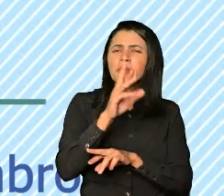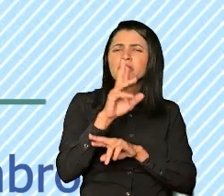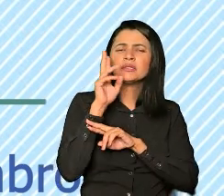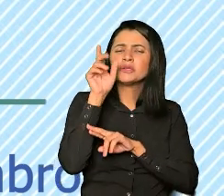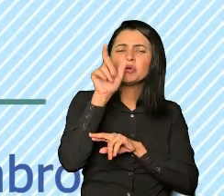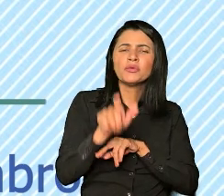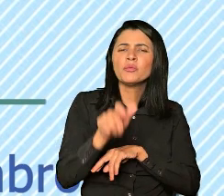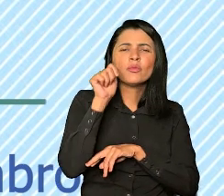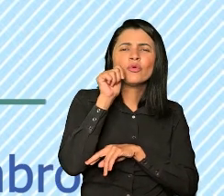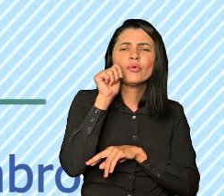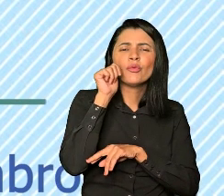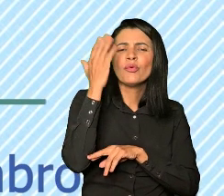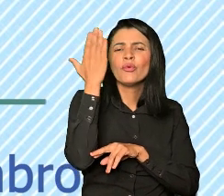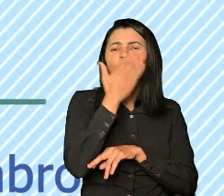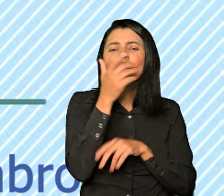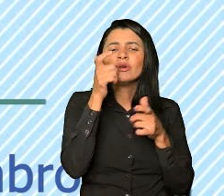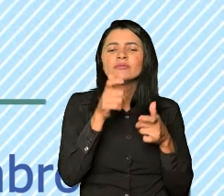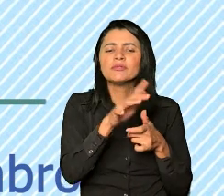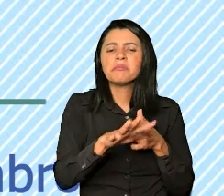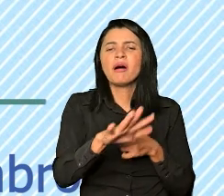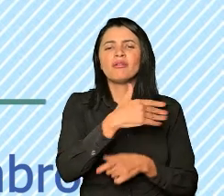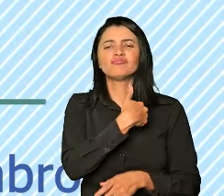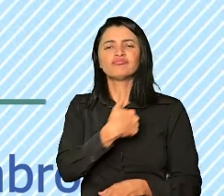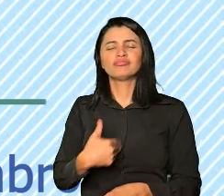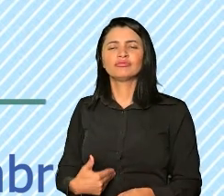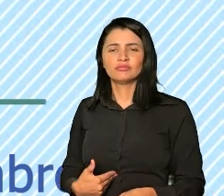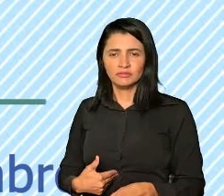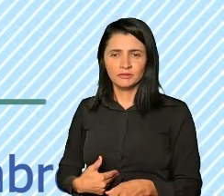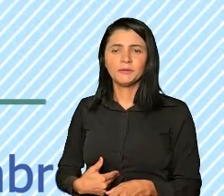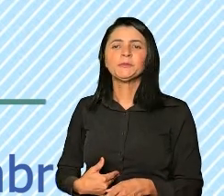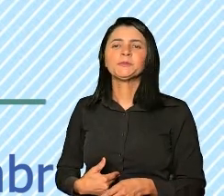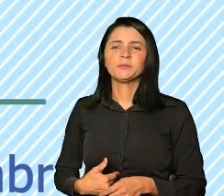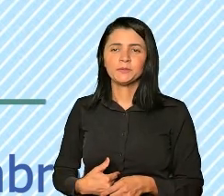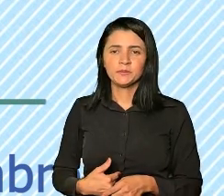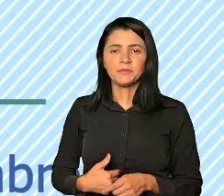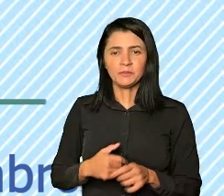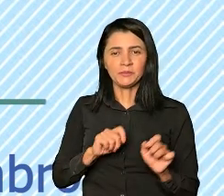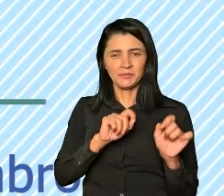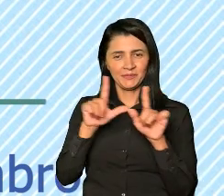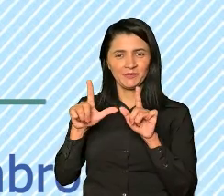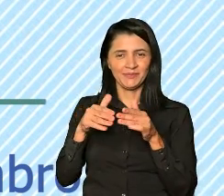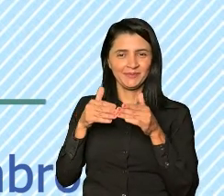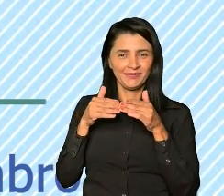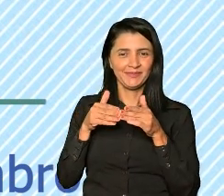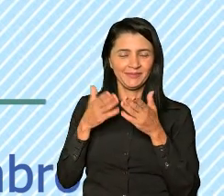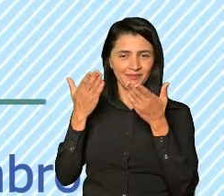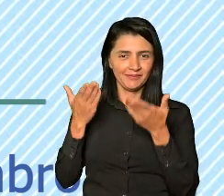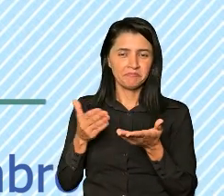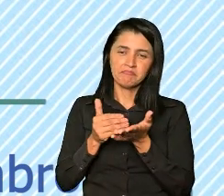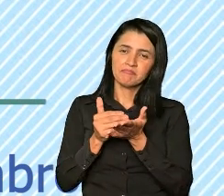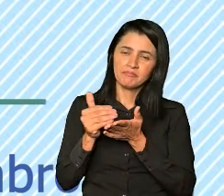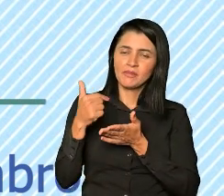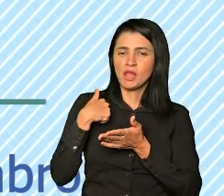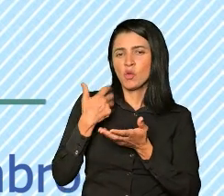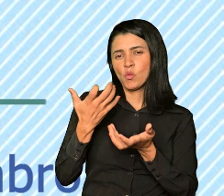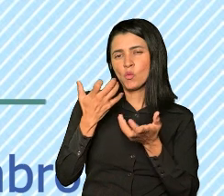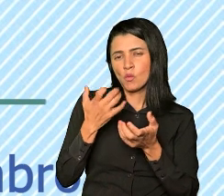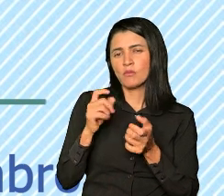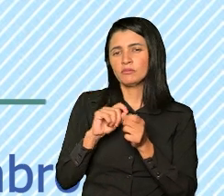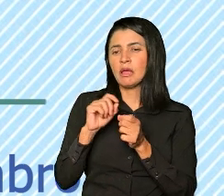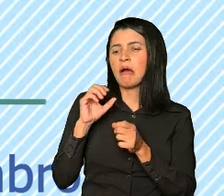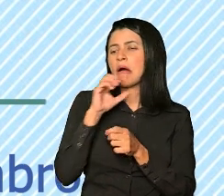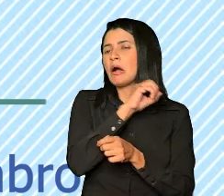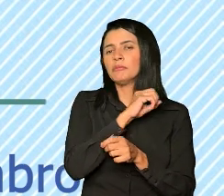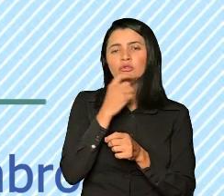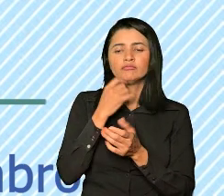representação feminina nos espaços públicos, certo? Pode passar, por favor. Inicialmente, eu gostaria de fazer uma